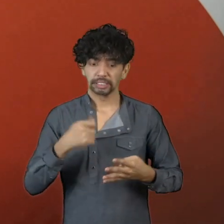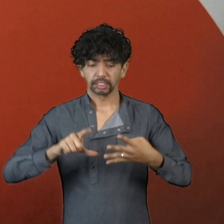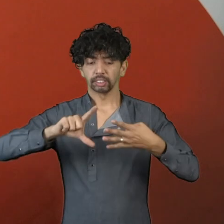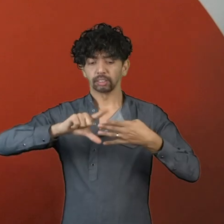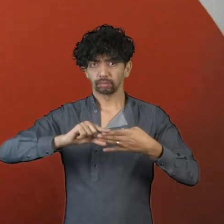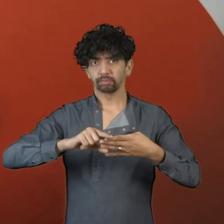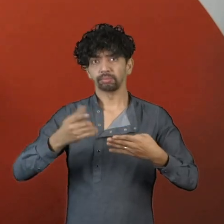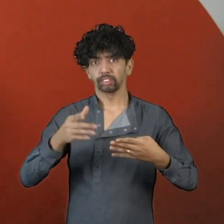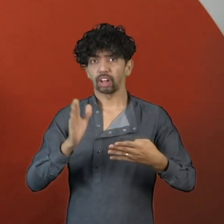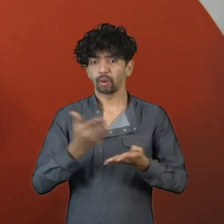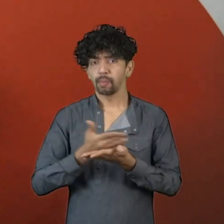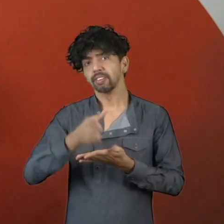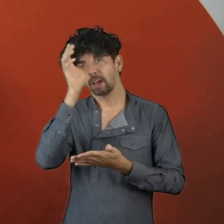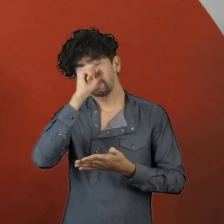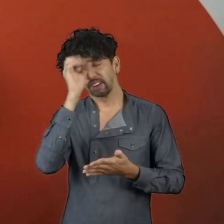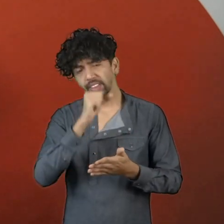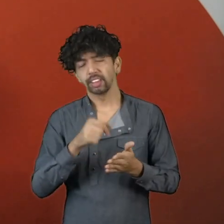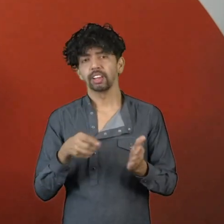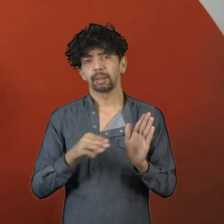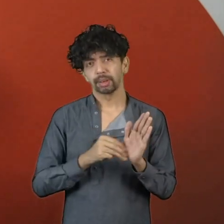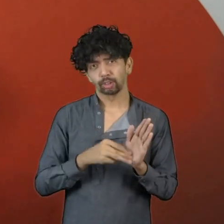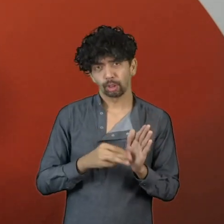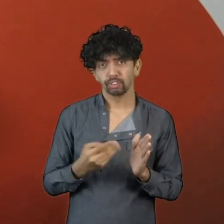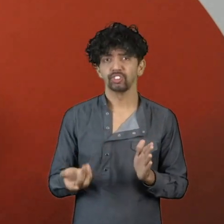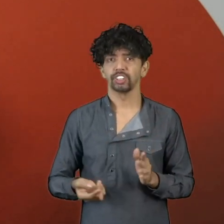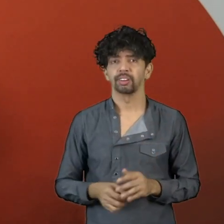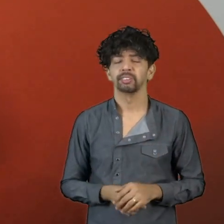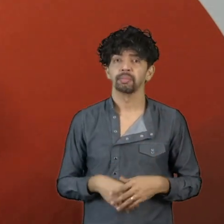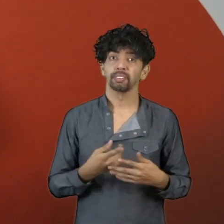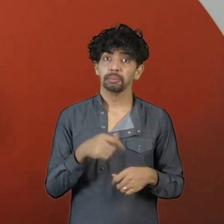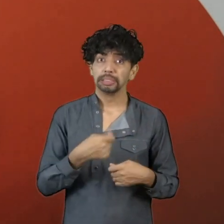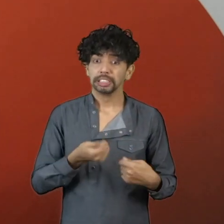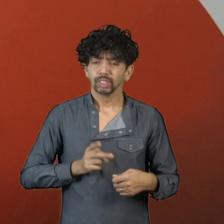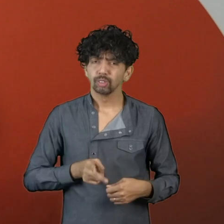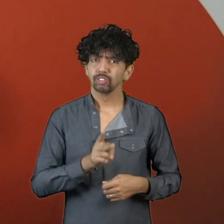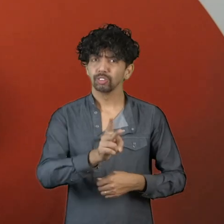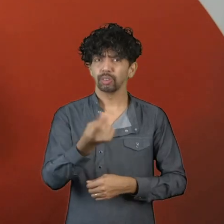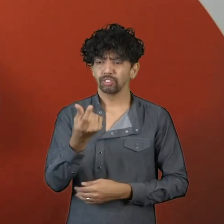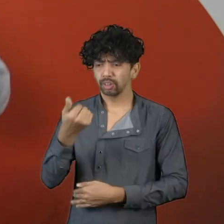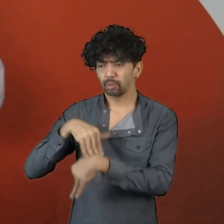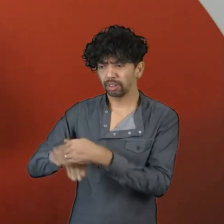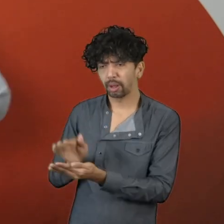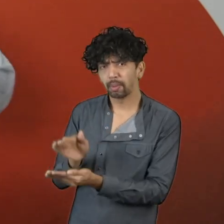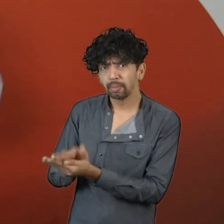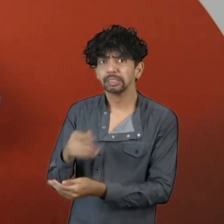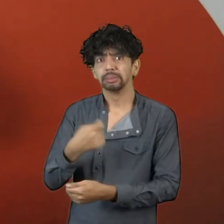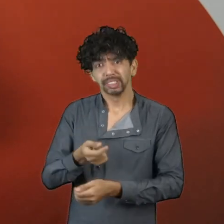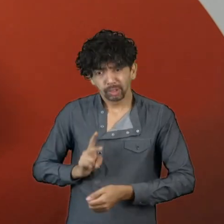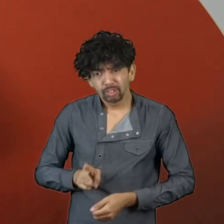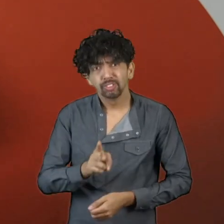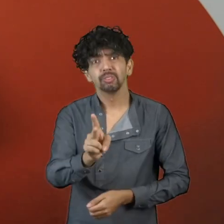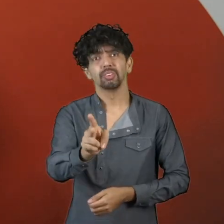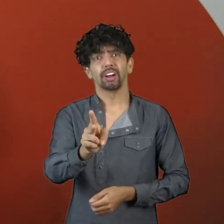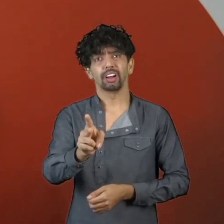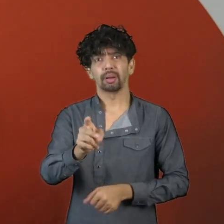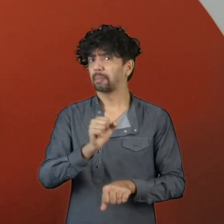a ordem do dia, mantenha essa redução, mantenha essa poupança. Não deixe isso